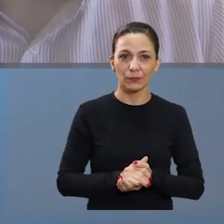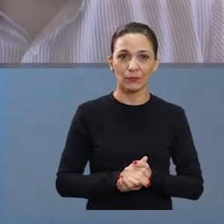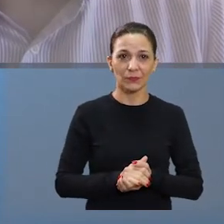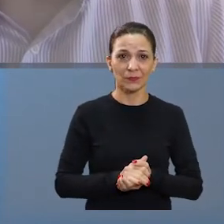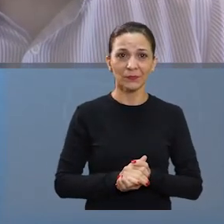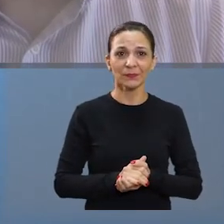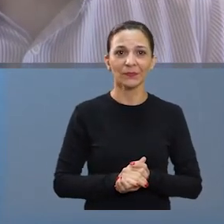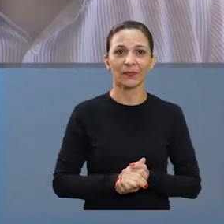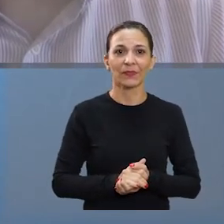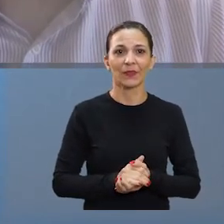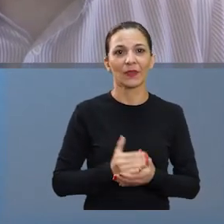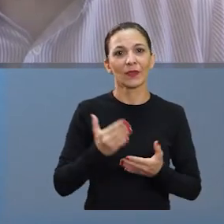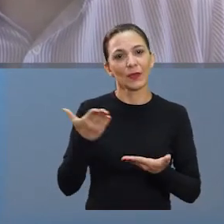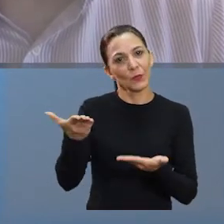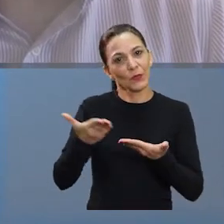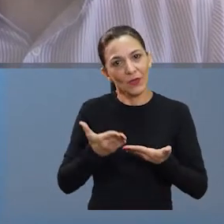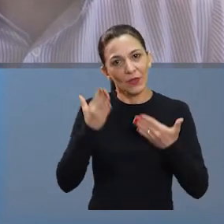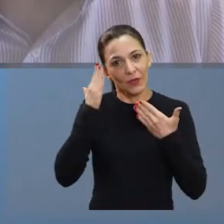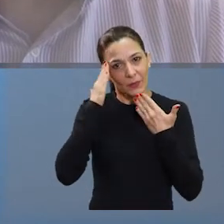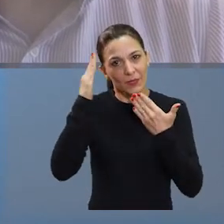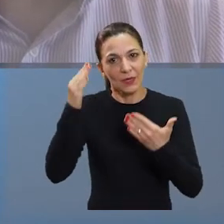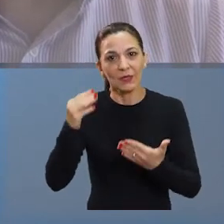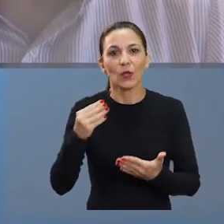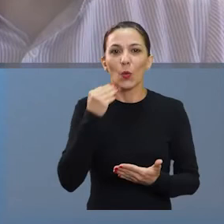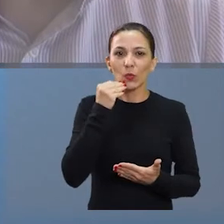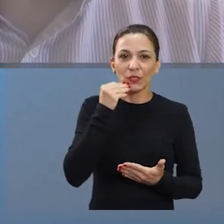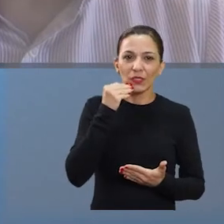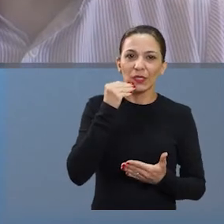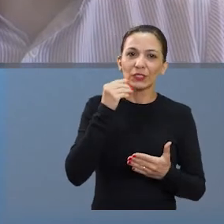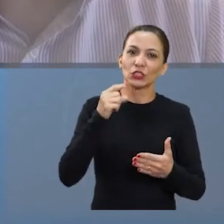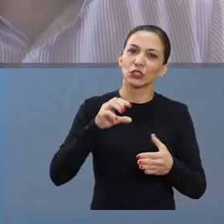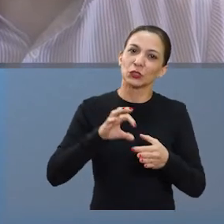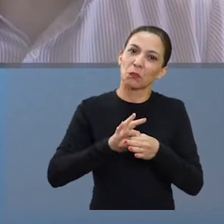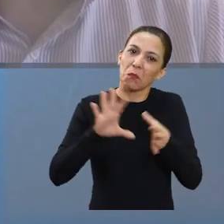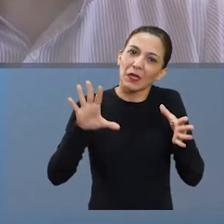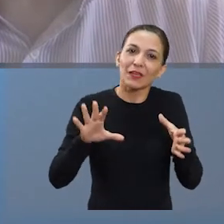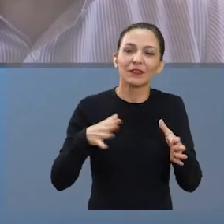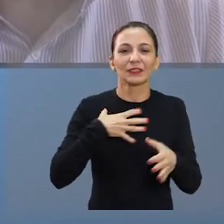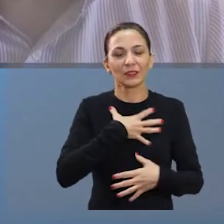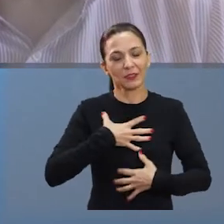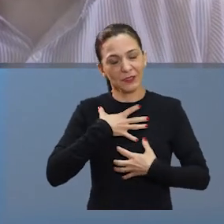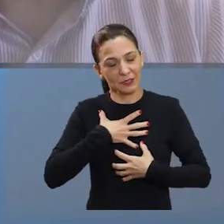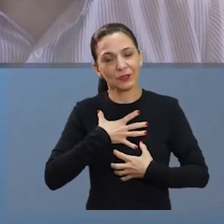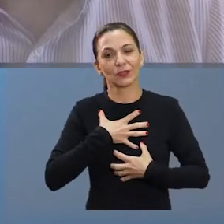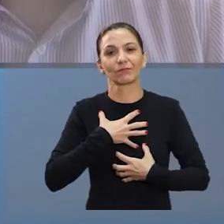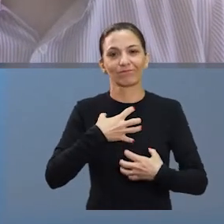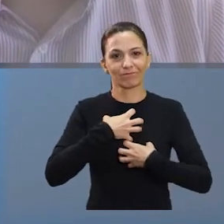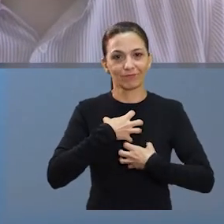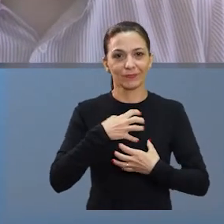Eu que agradeço o convite e fico à disposição para as próximas oportunidades. Para mim, sempre é um prazer.